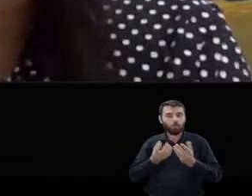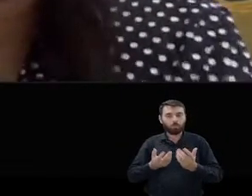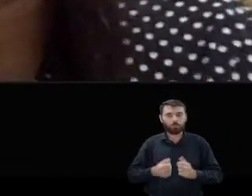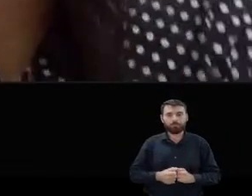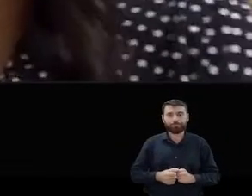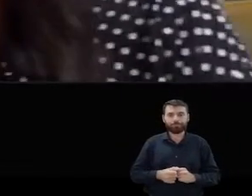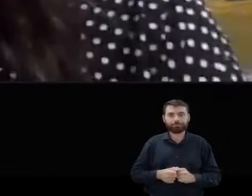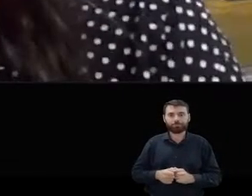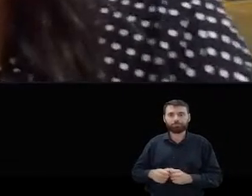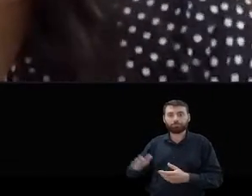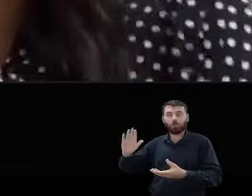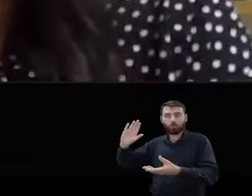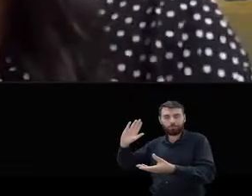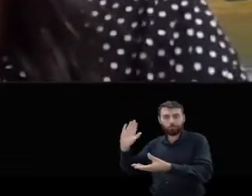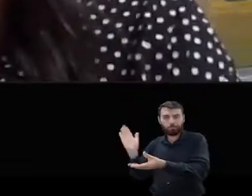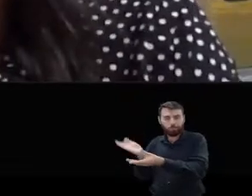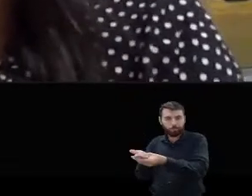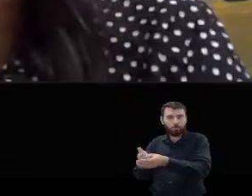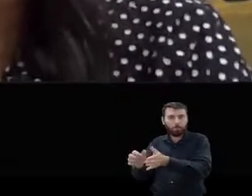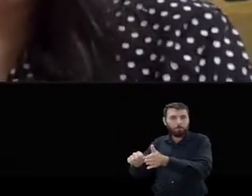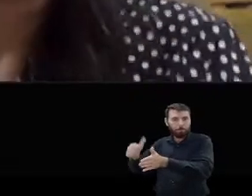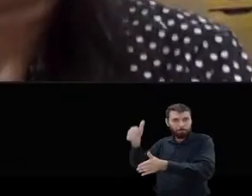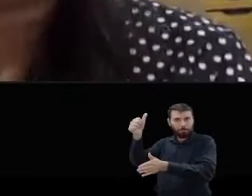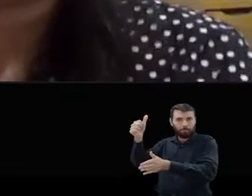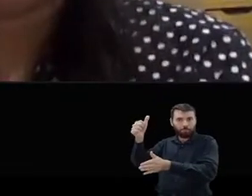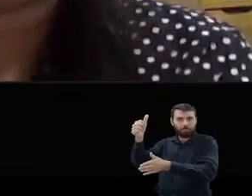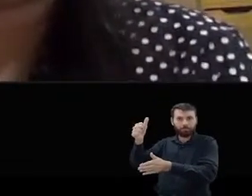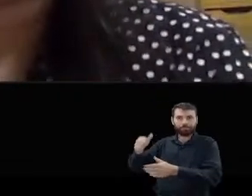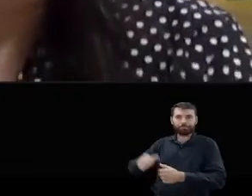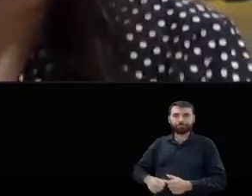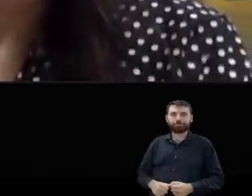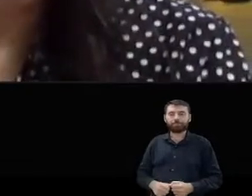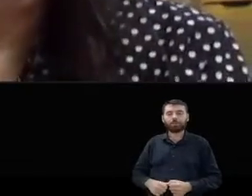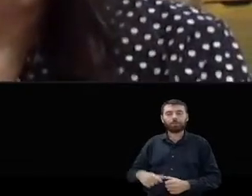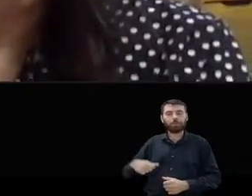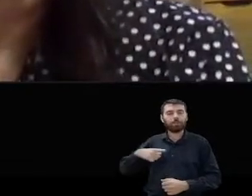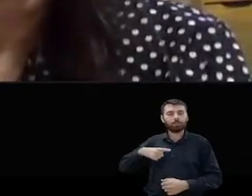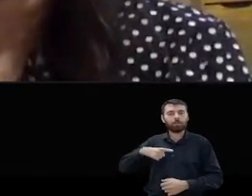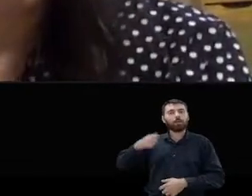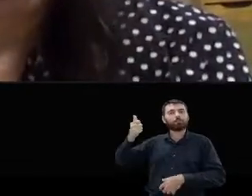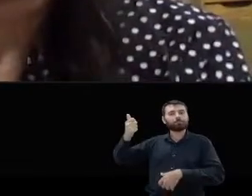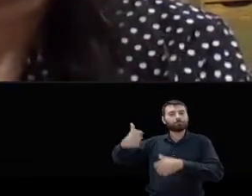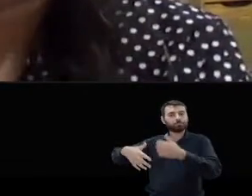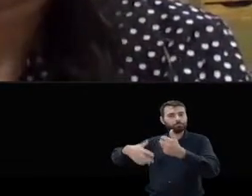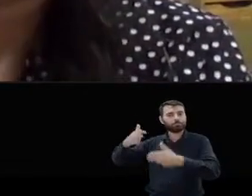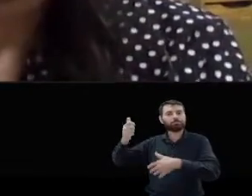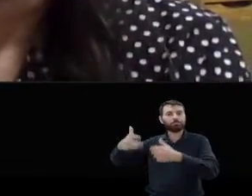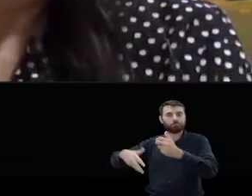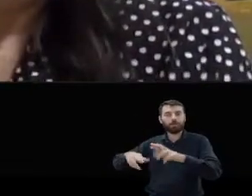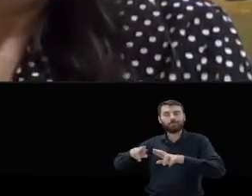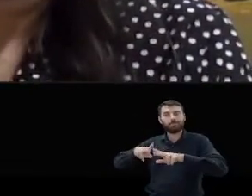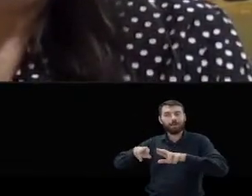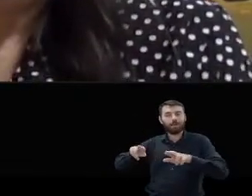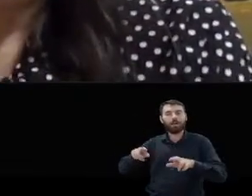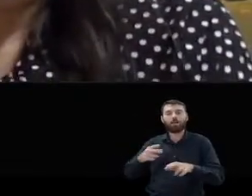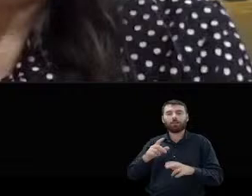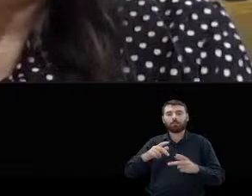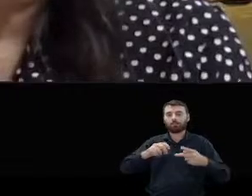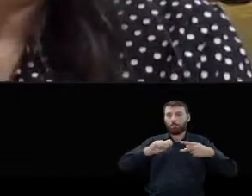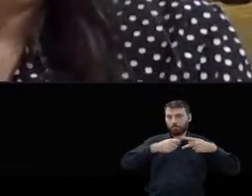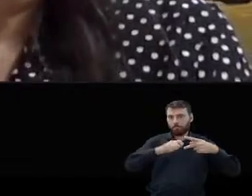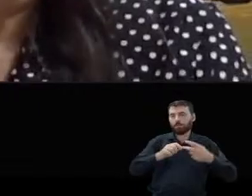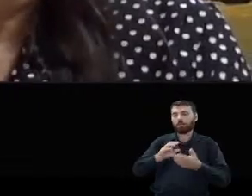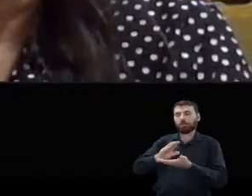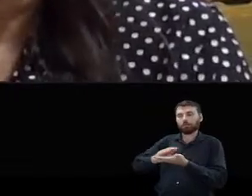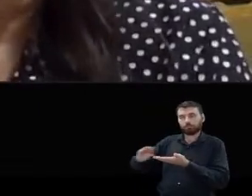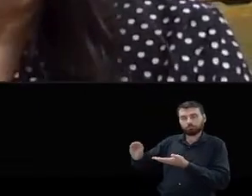Na inicial, são relatadas várias transferências, né?